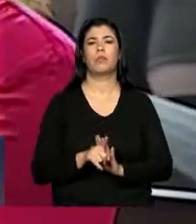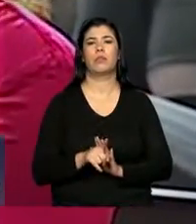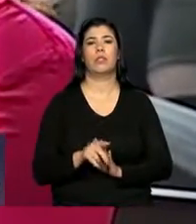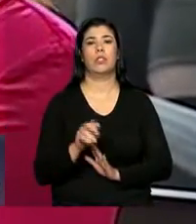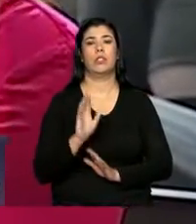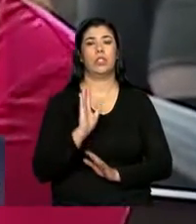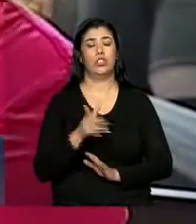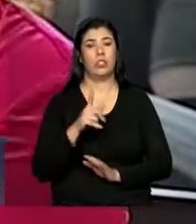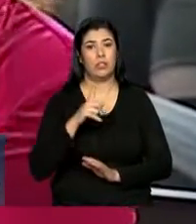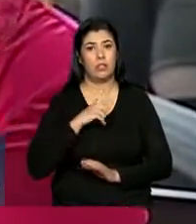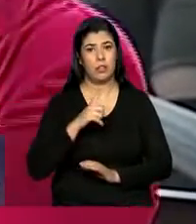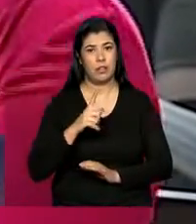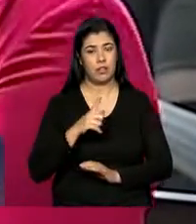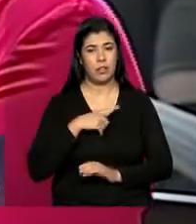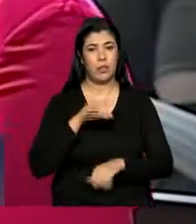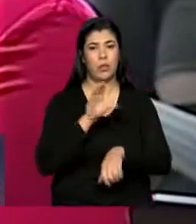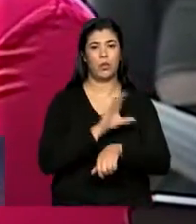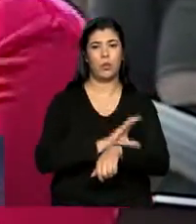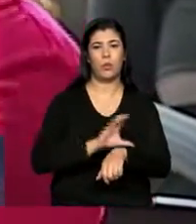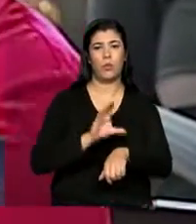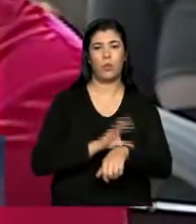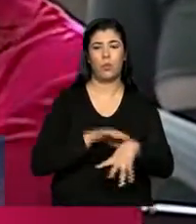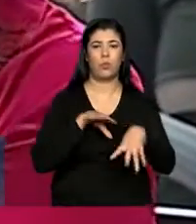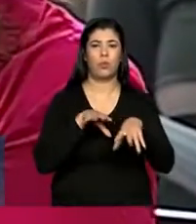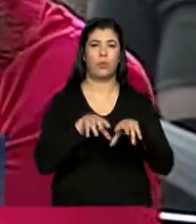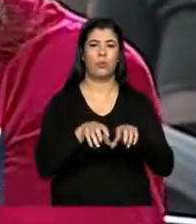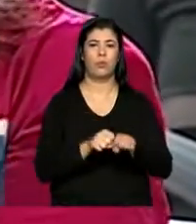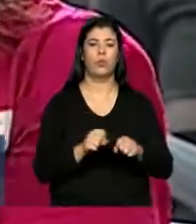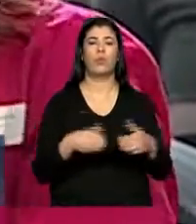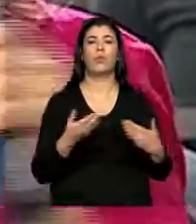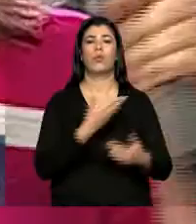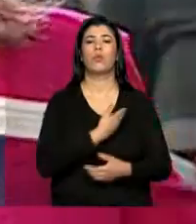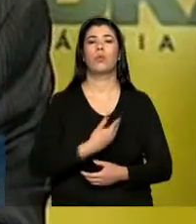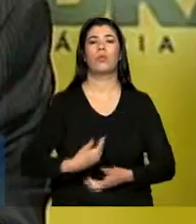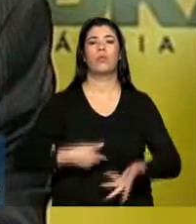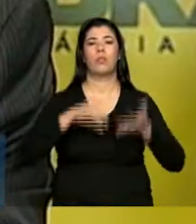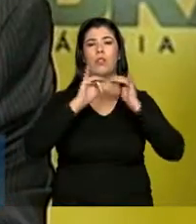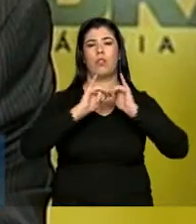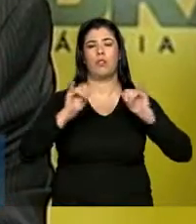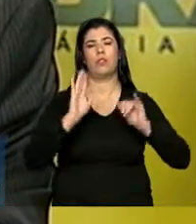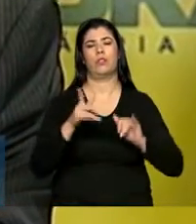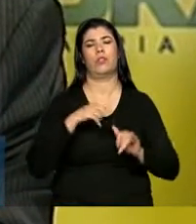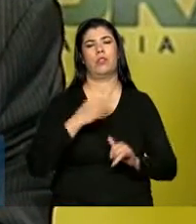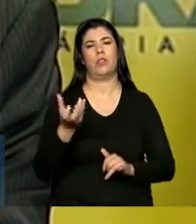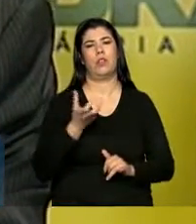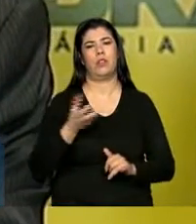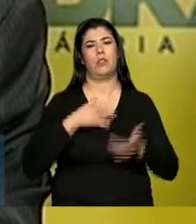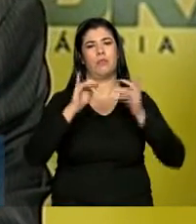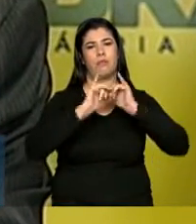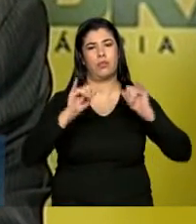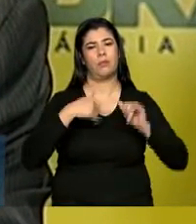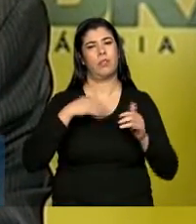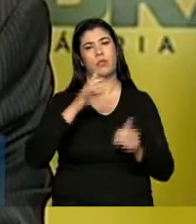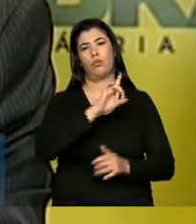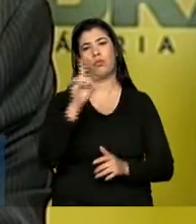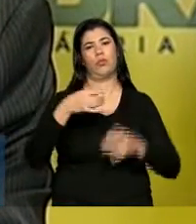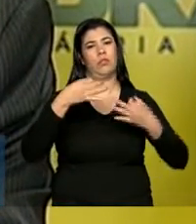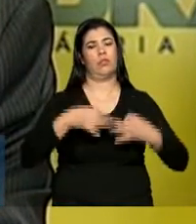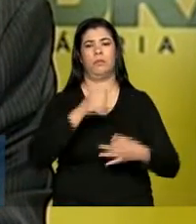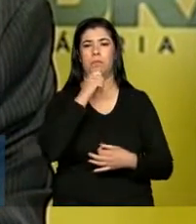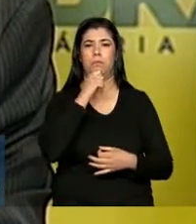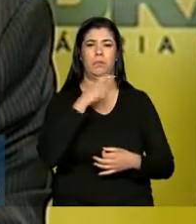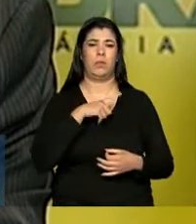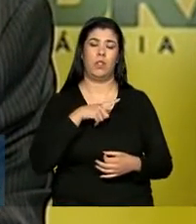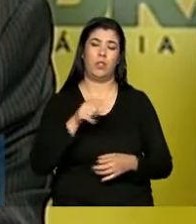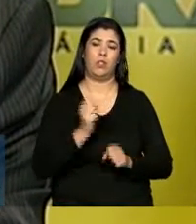está em andamento, já existem esses cursos, quando o governo vai lançar, basicamente. Queremos lançar o mais rápido possível, mas não posso te dar a data. Se pudermos